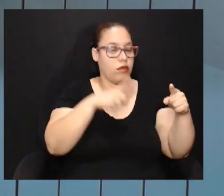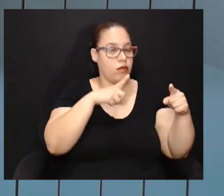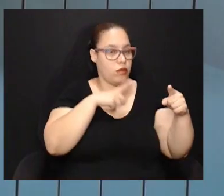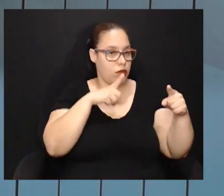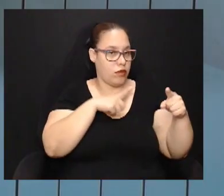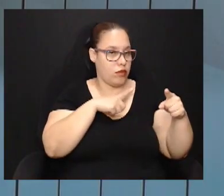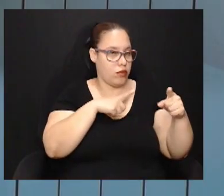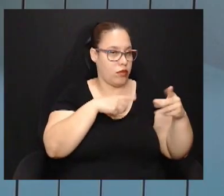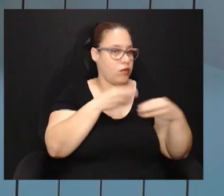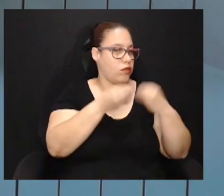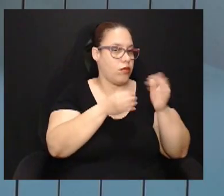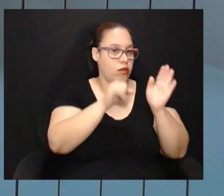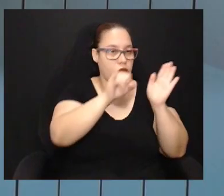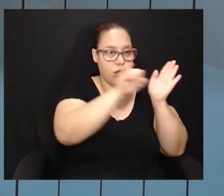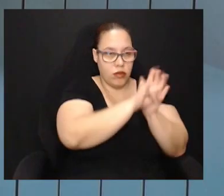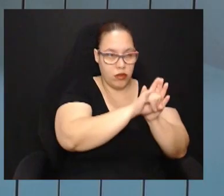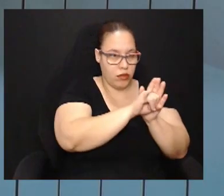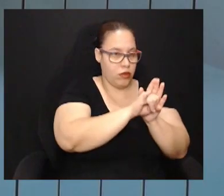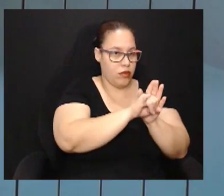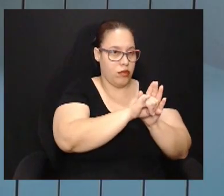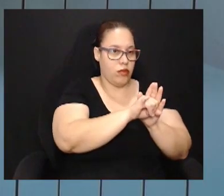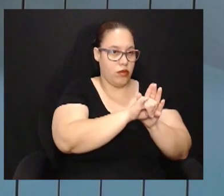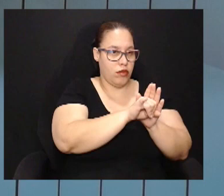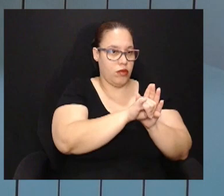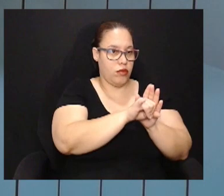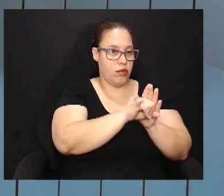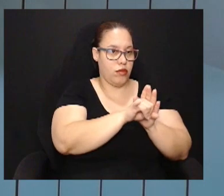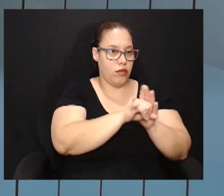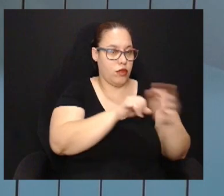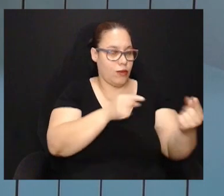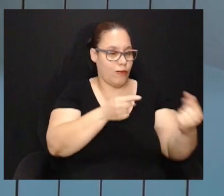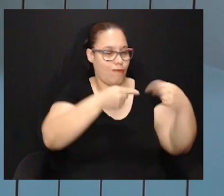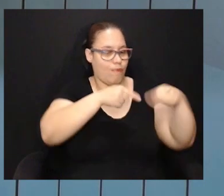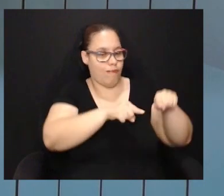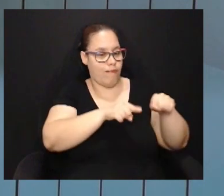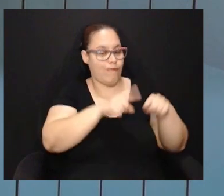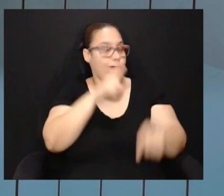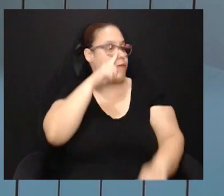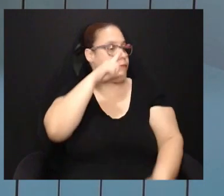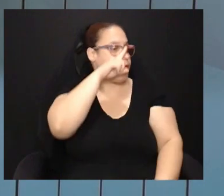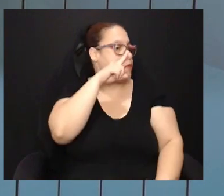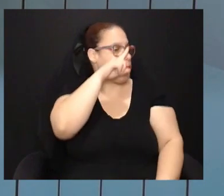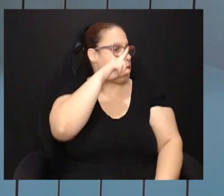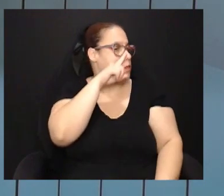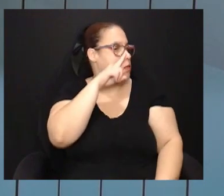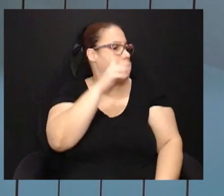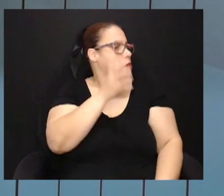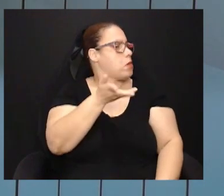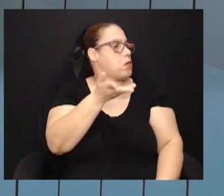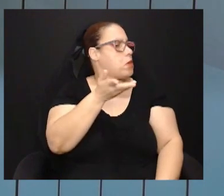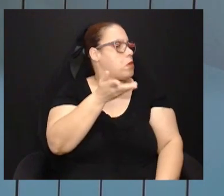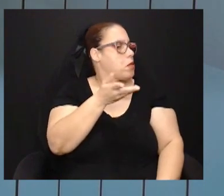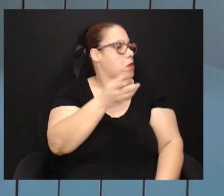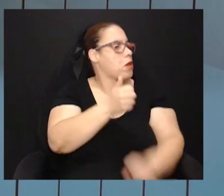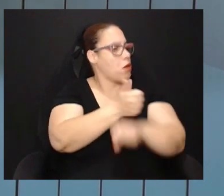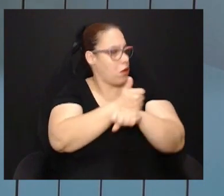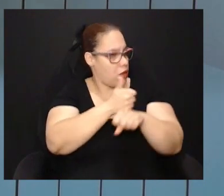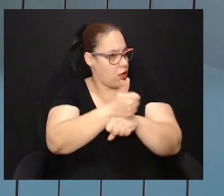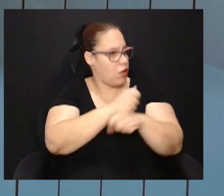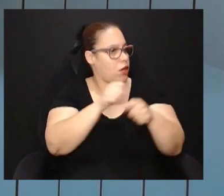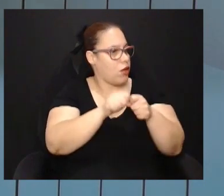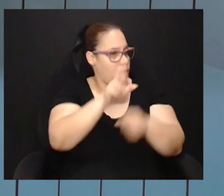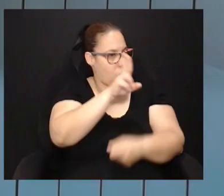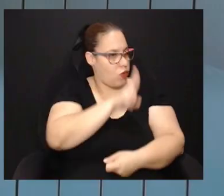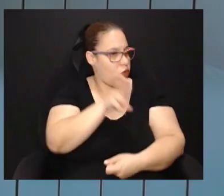proibição, teria como identificar algo para combater esses riscos? É um risco também para